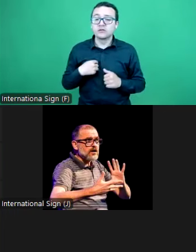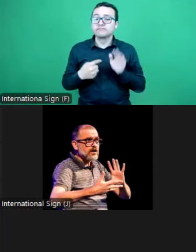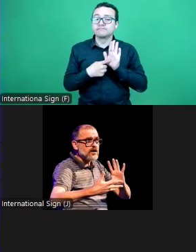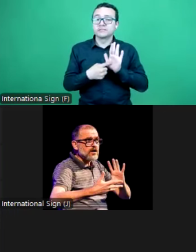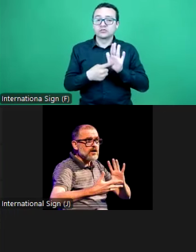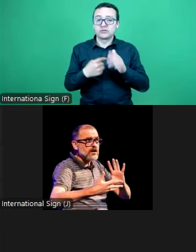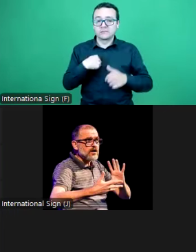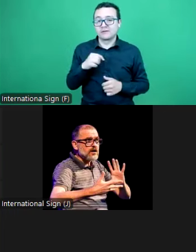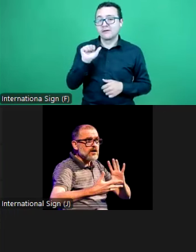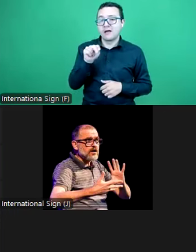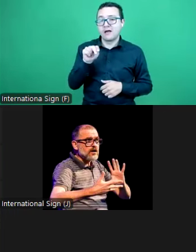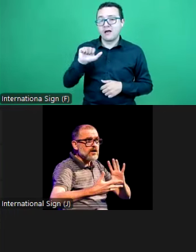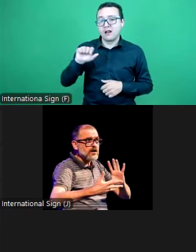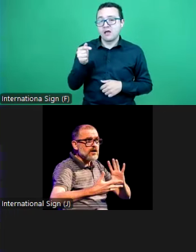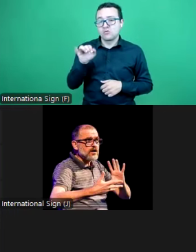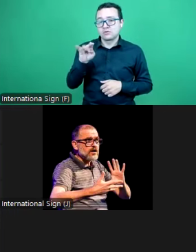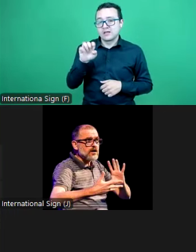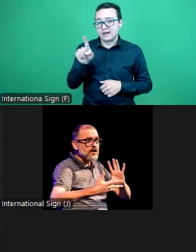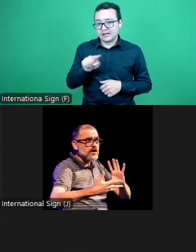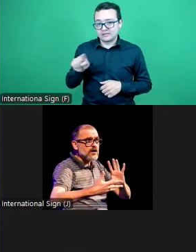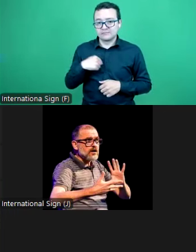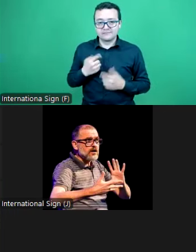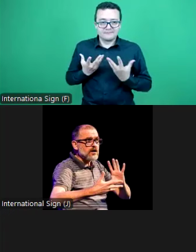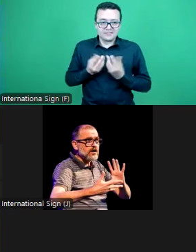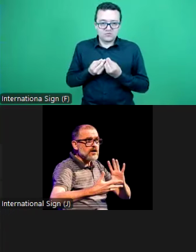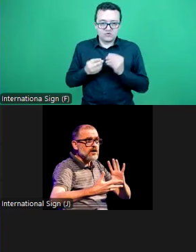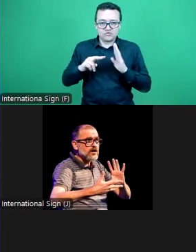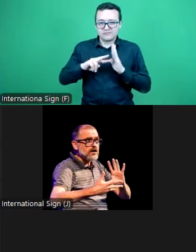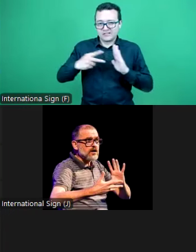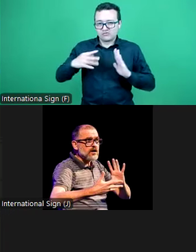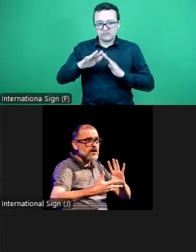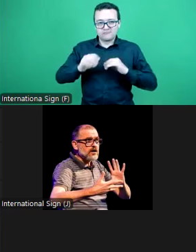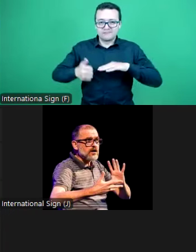Ana Gutiérrez. Meu nome é Ana Gutierrez, sou da equipe técnica